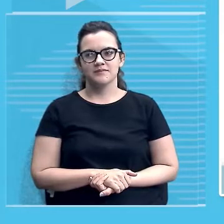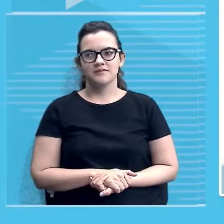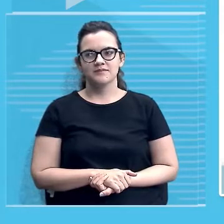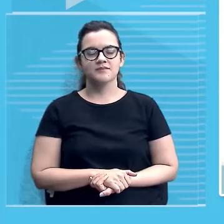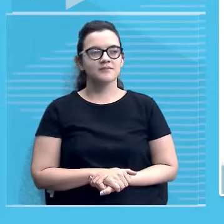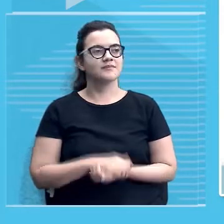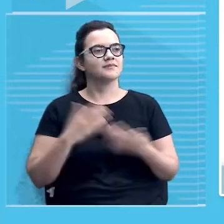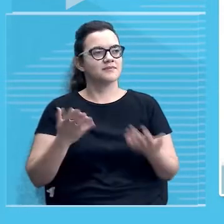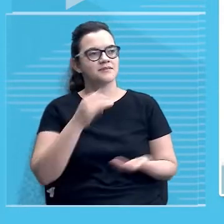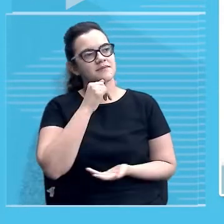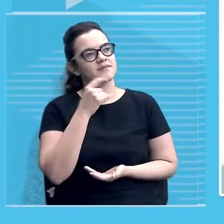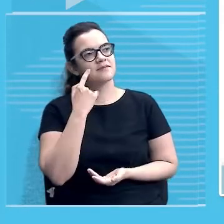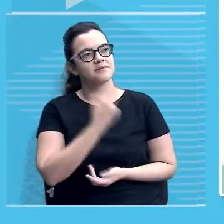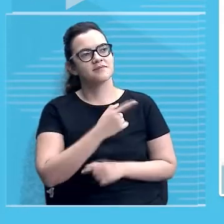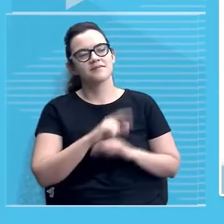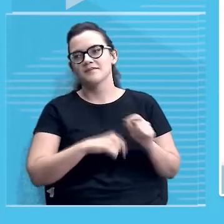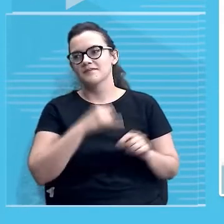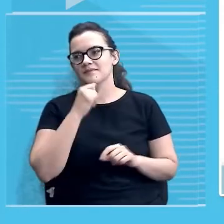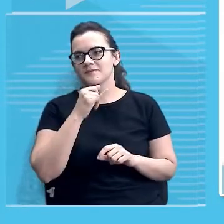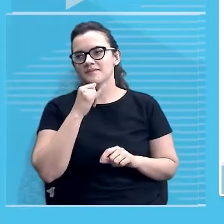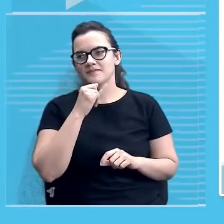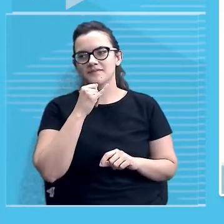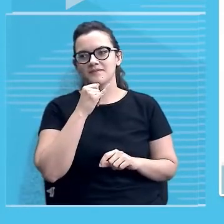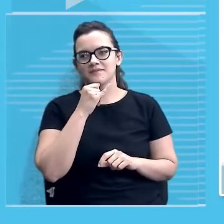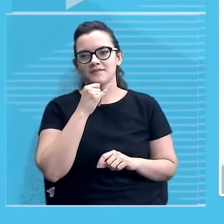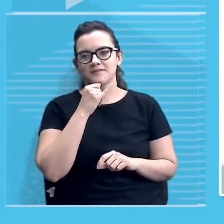É uma mistura heterogênea, Alan?